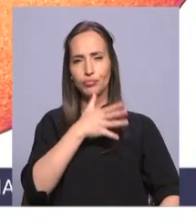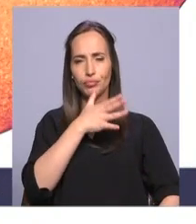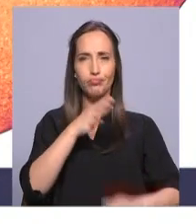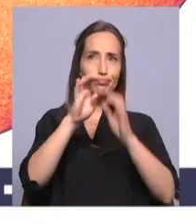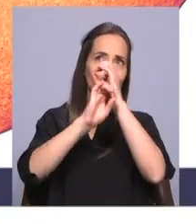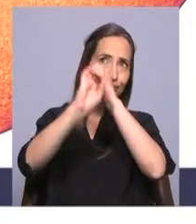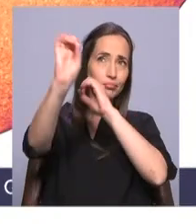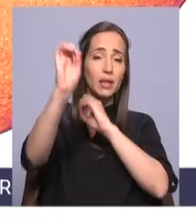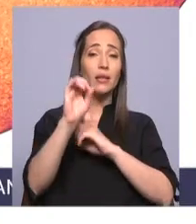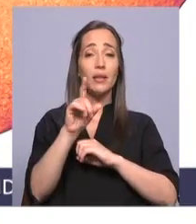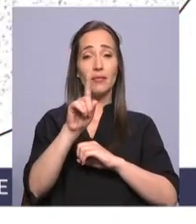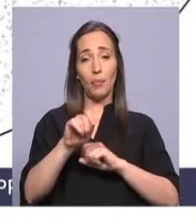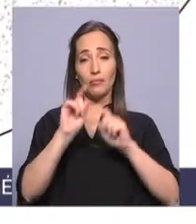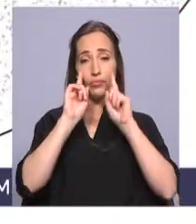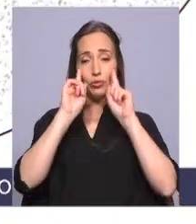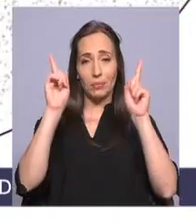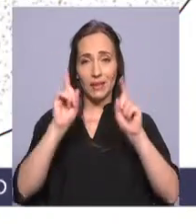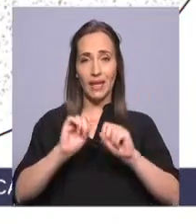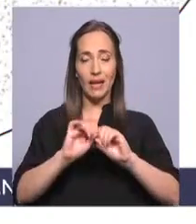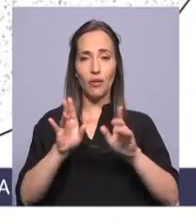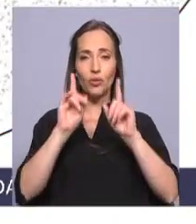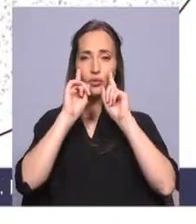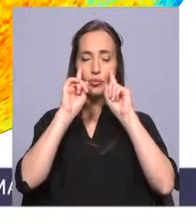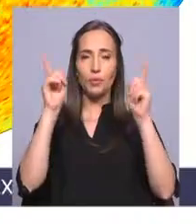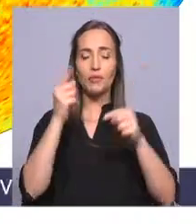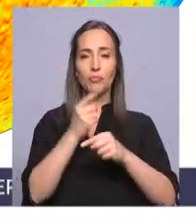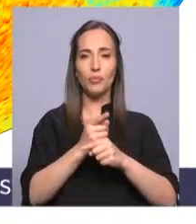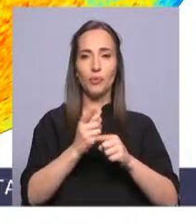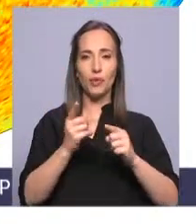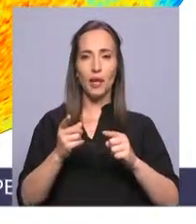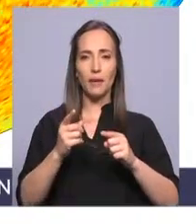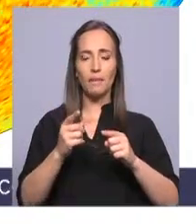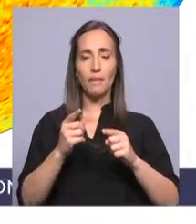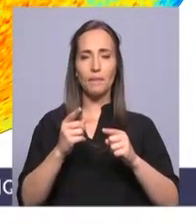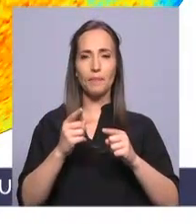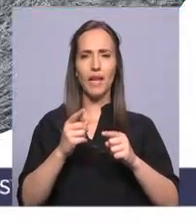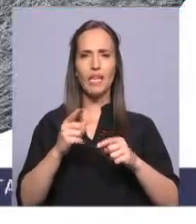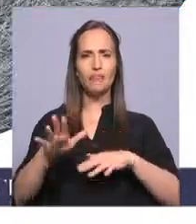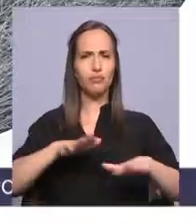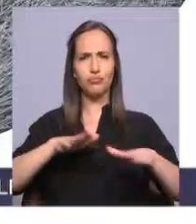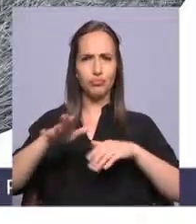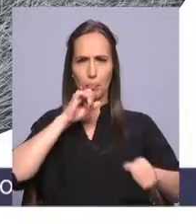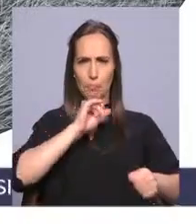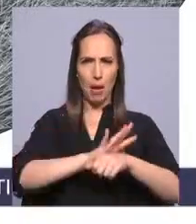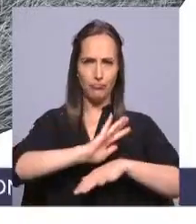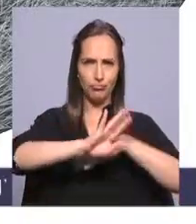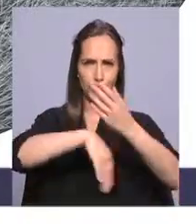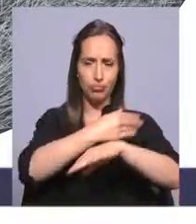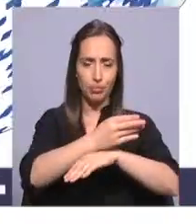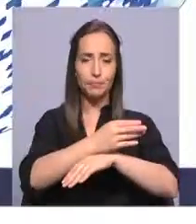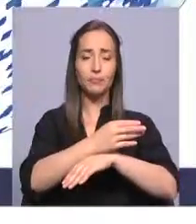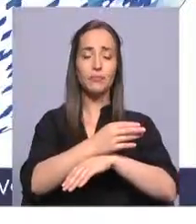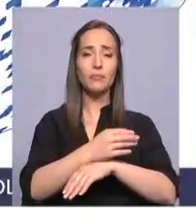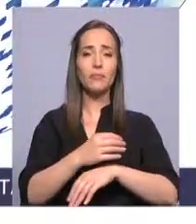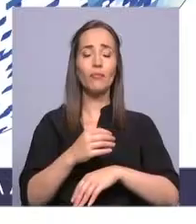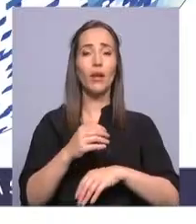E, obviamente, surpresas. Uma das surpresas passa por marmotos, sismos, autênticos sismos que o